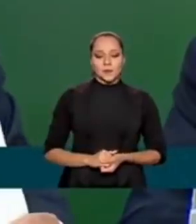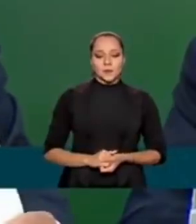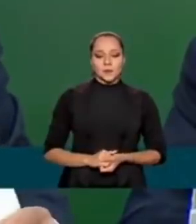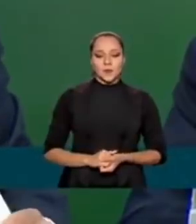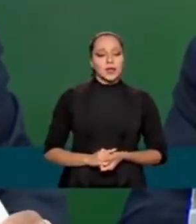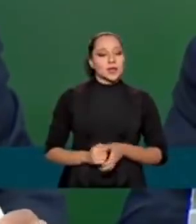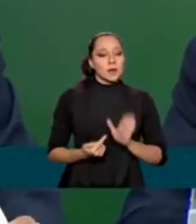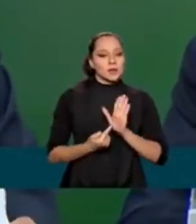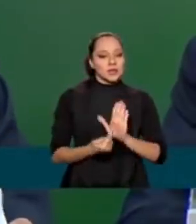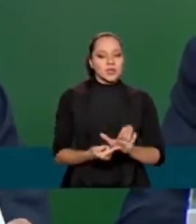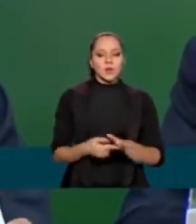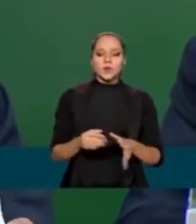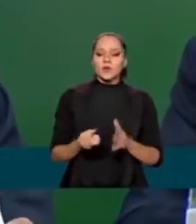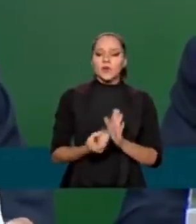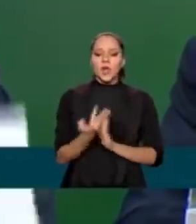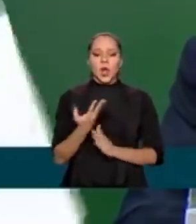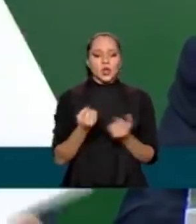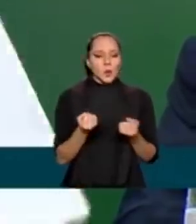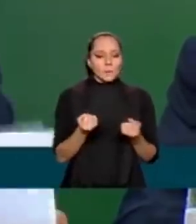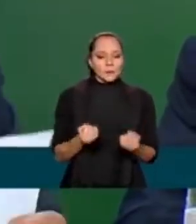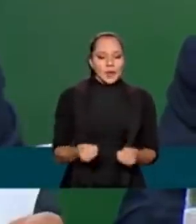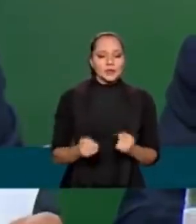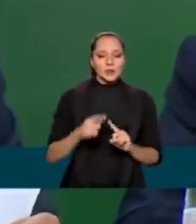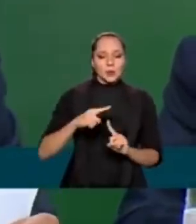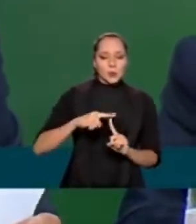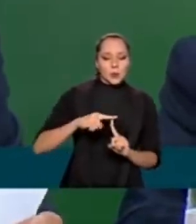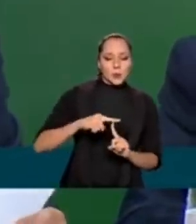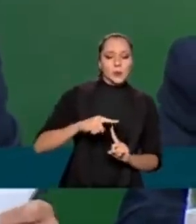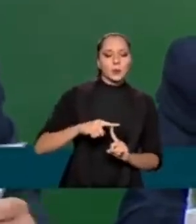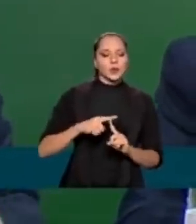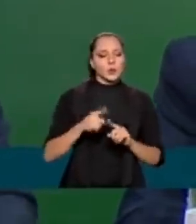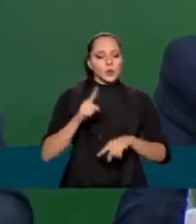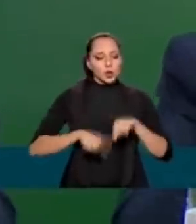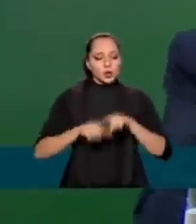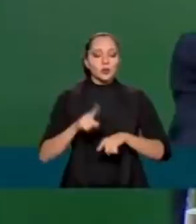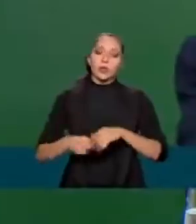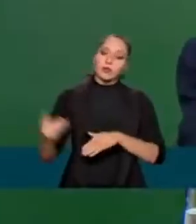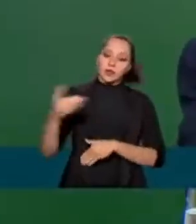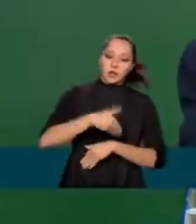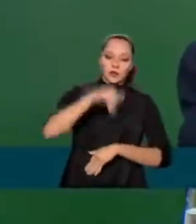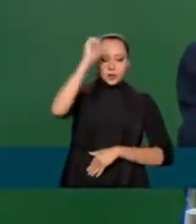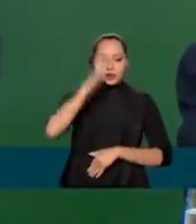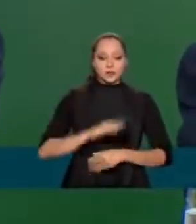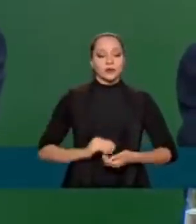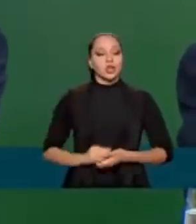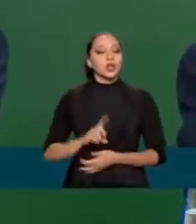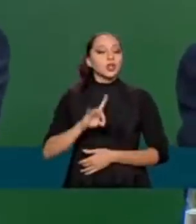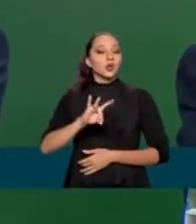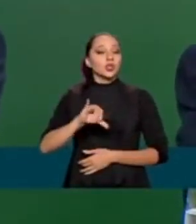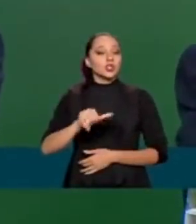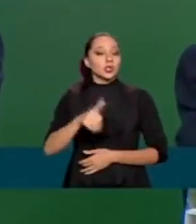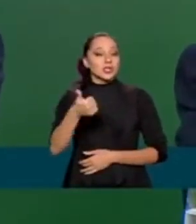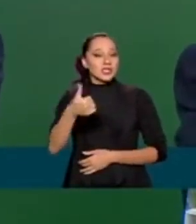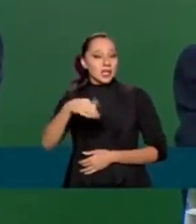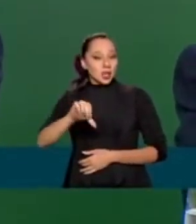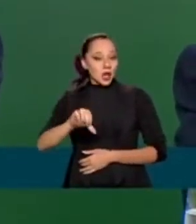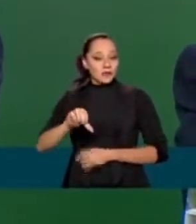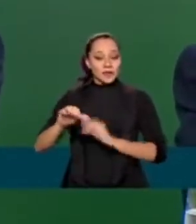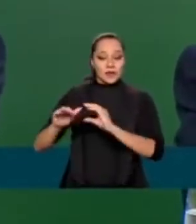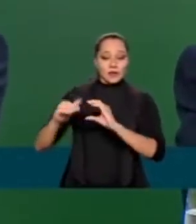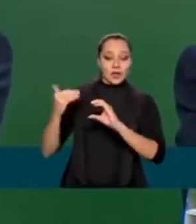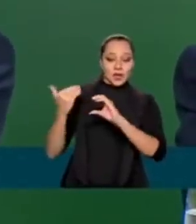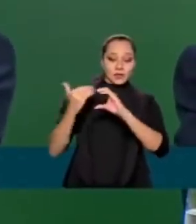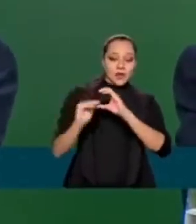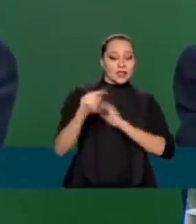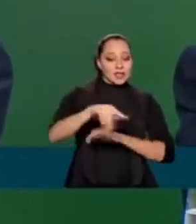do produto, que teoricamente viria ao Brasil. No dia 19 é enviado este